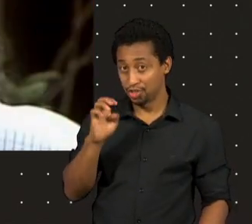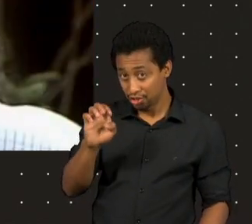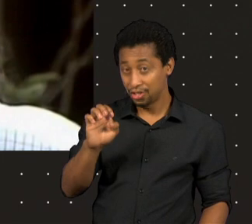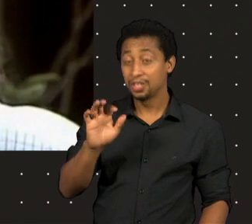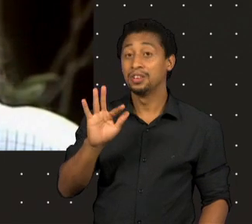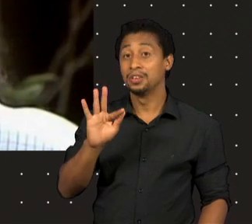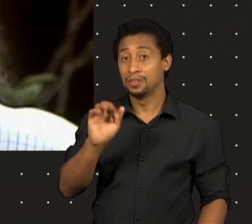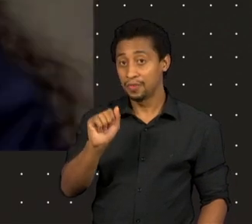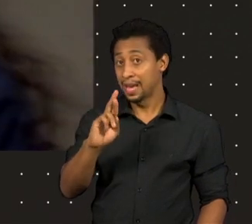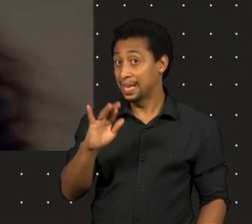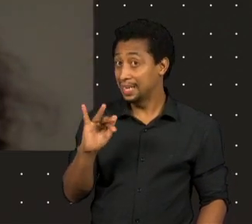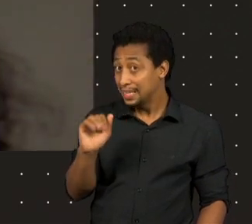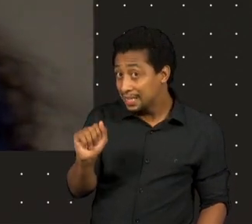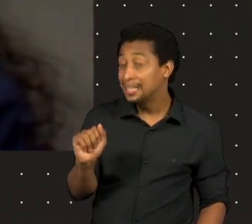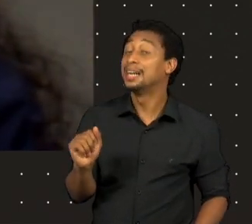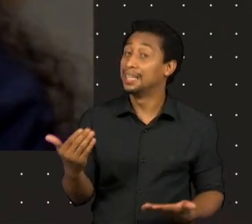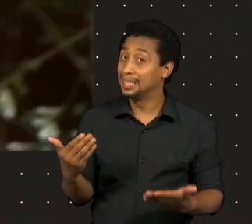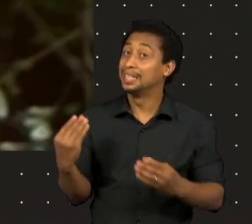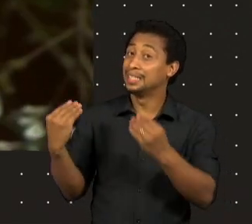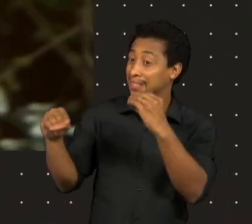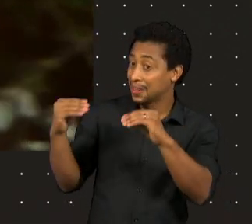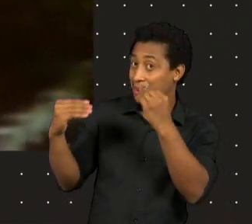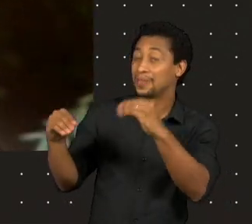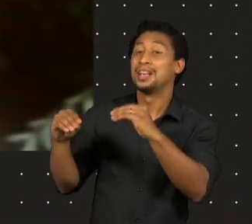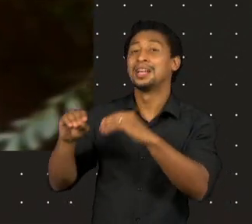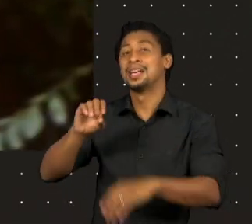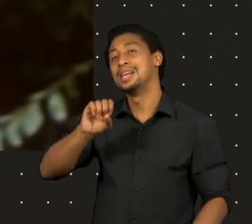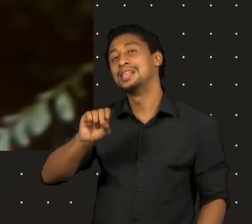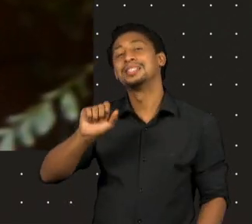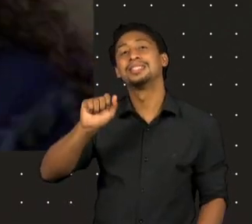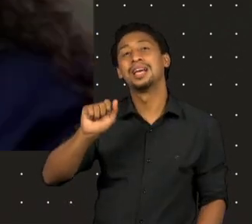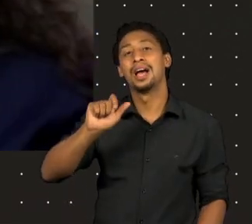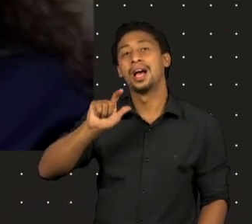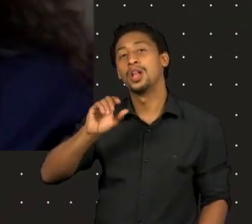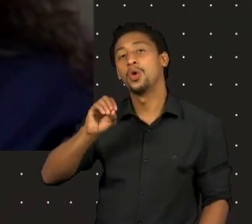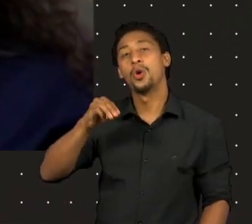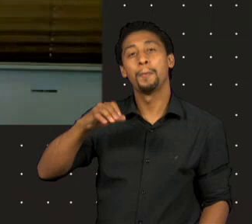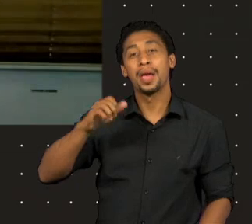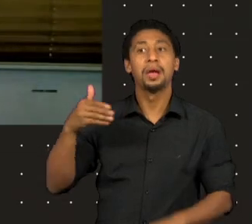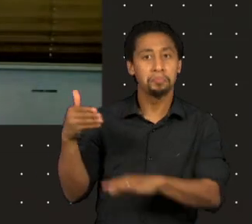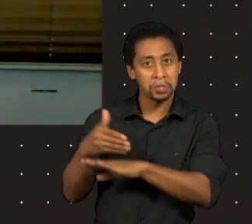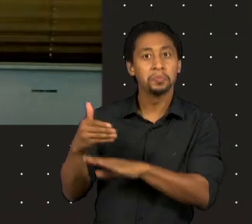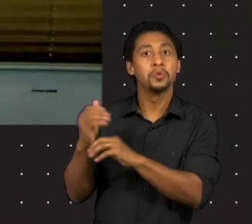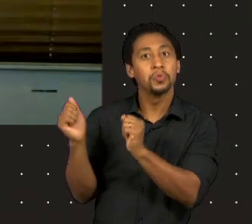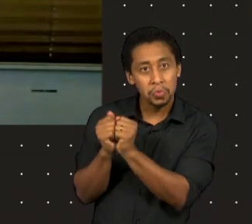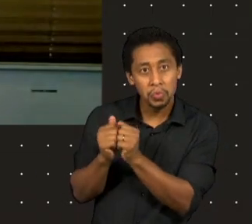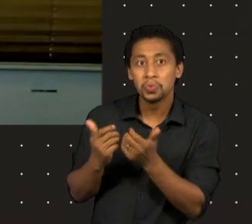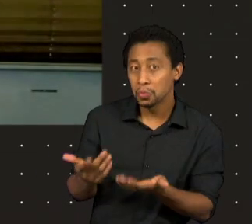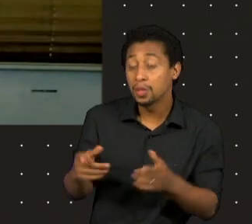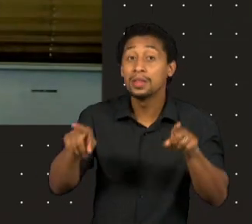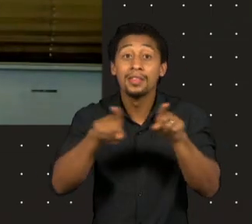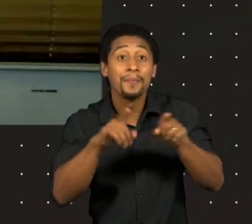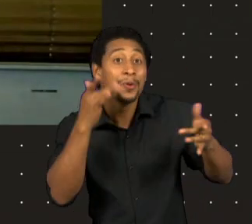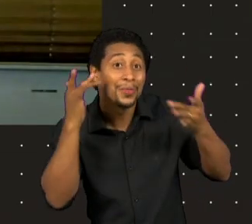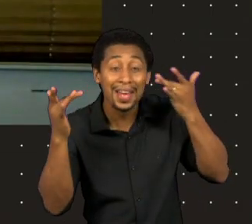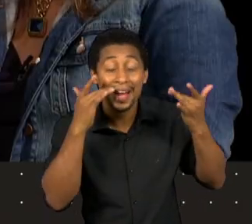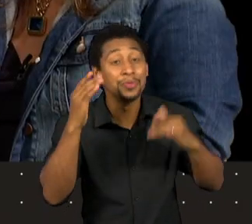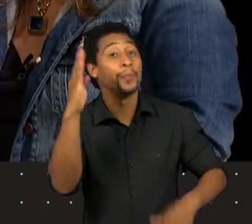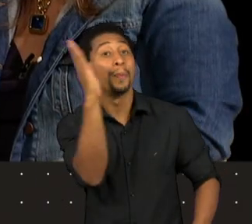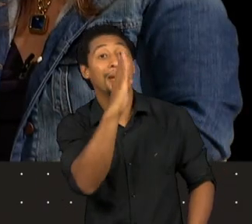carinho imenso. Depois fizemos juntas a novela Salomé também, e fizemos no Teatro Brasil S.A., do Antônio Hermílio de